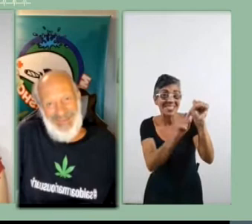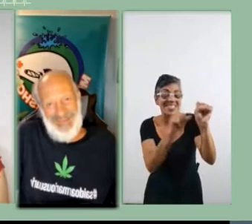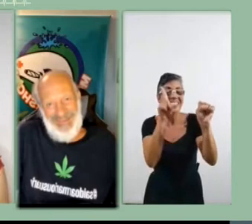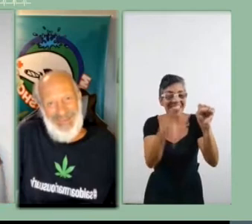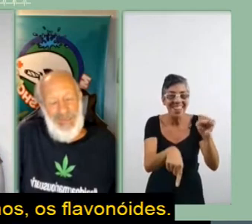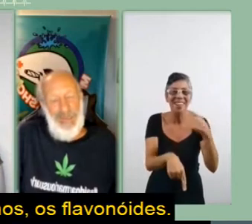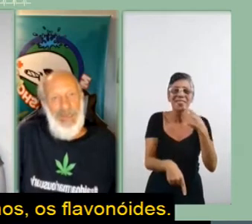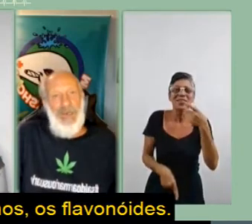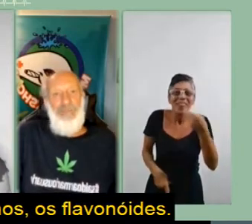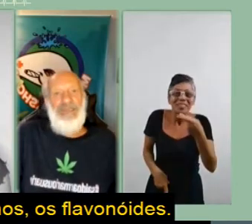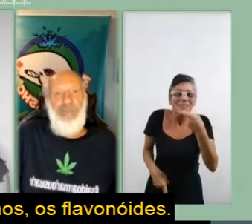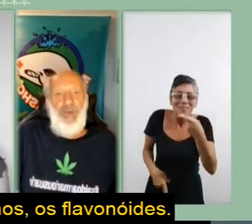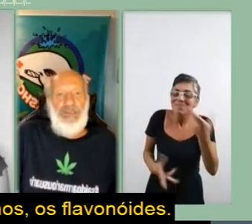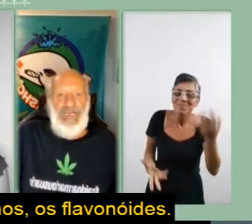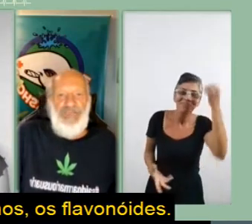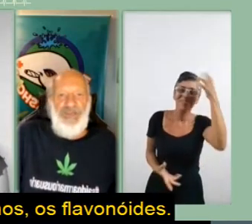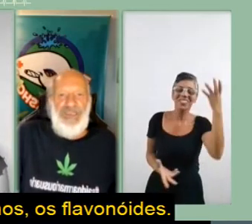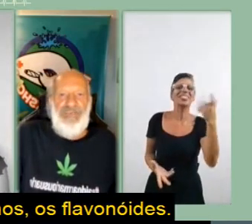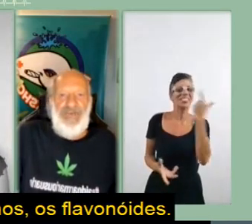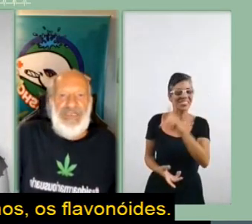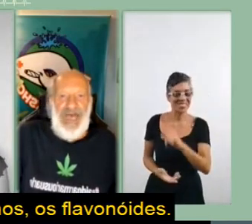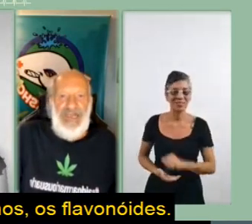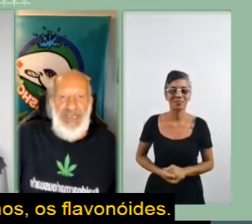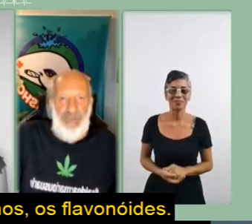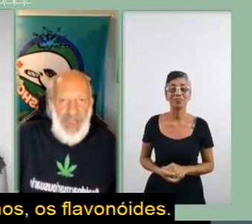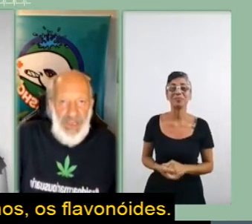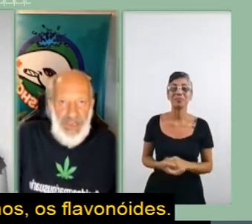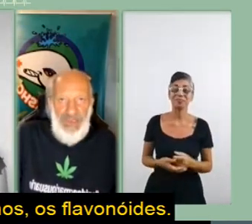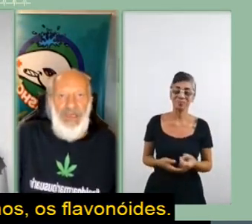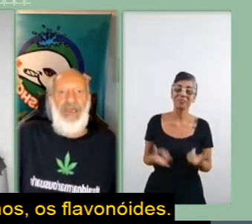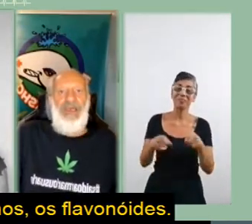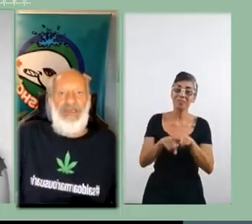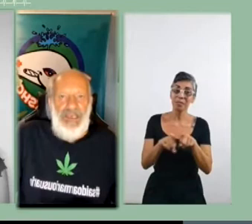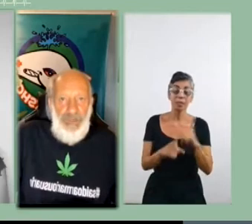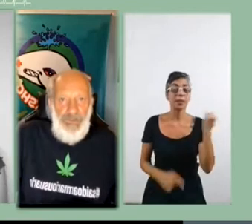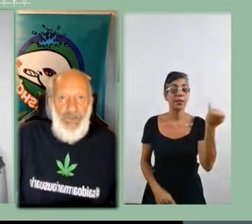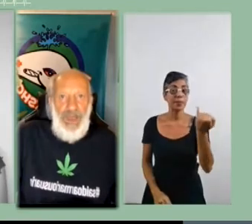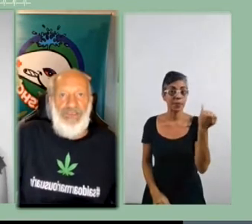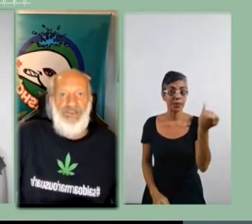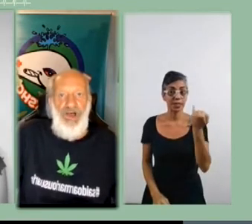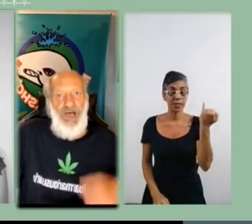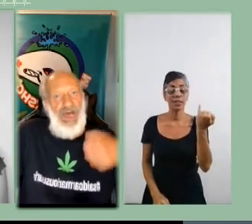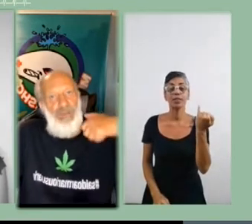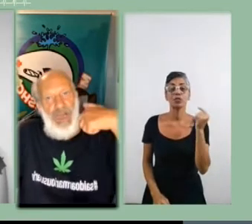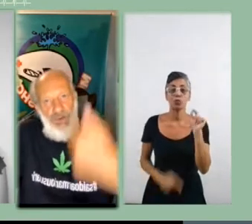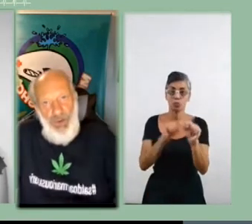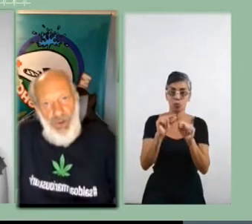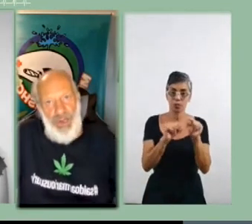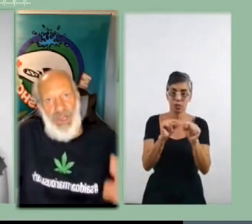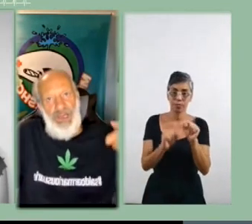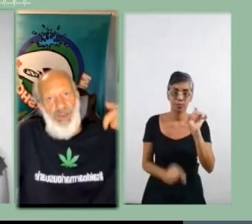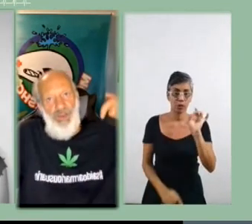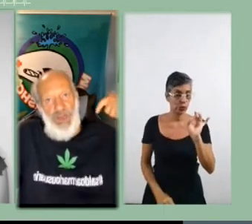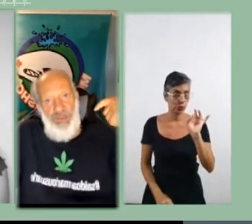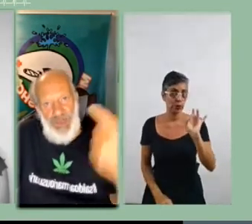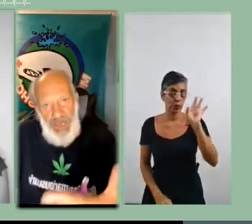da língua. Mas é importante vocês frisarem também que não é só a